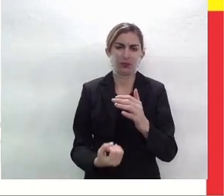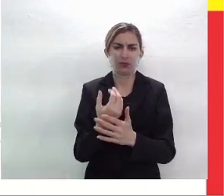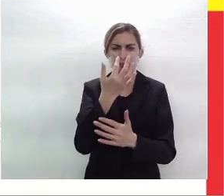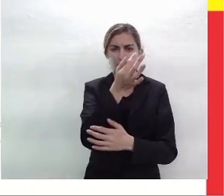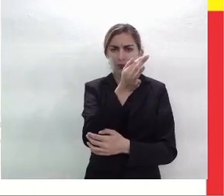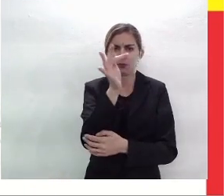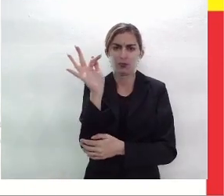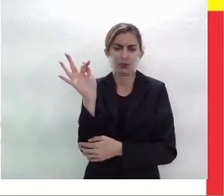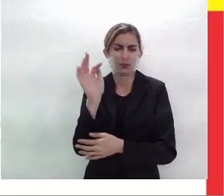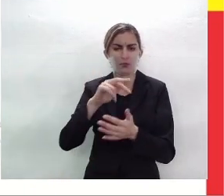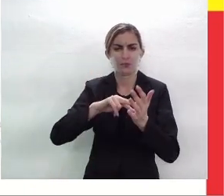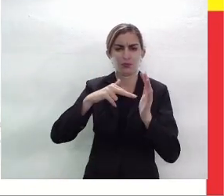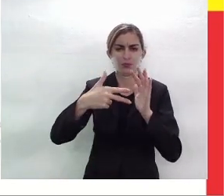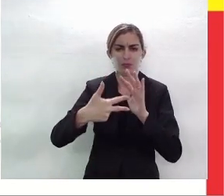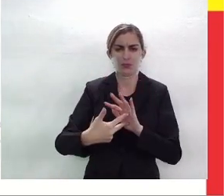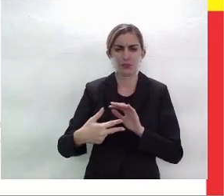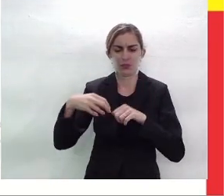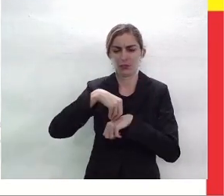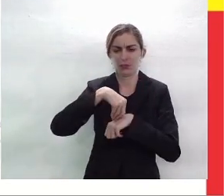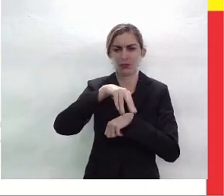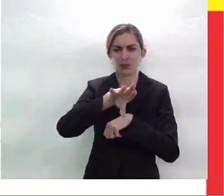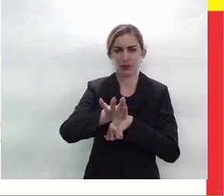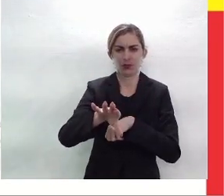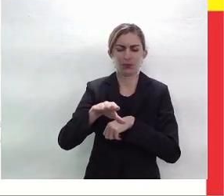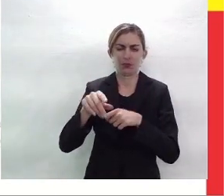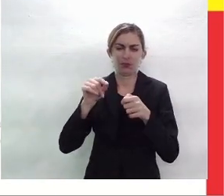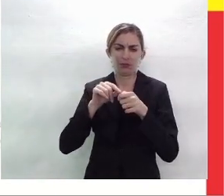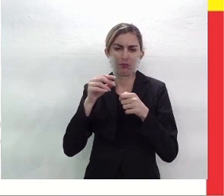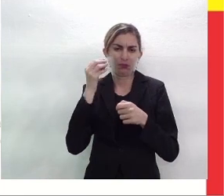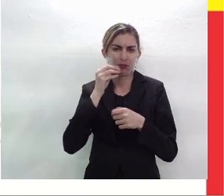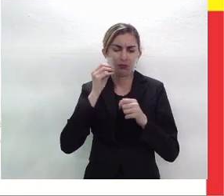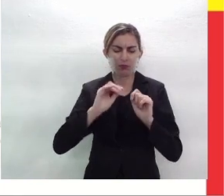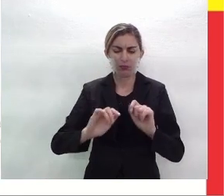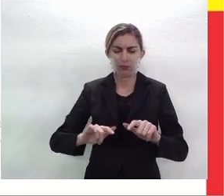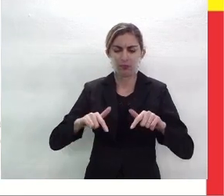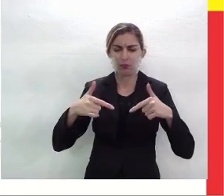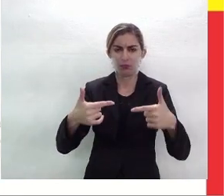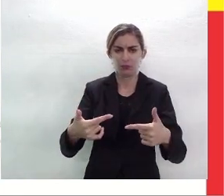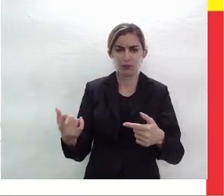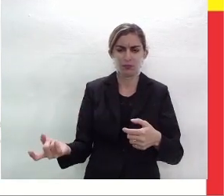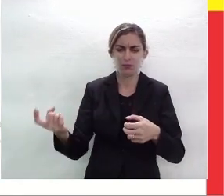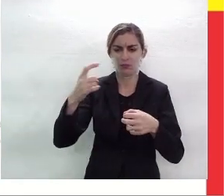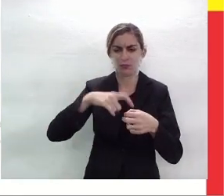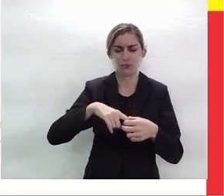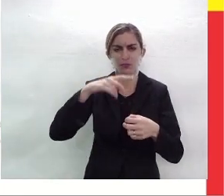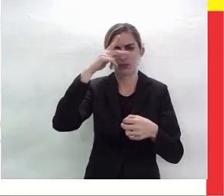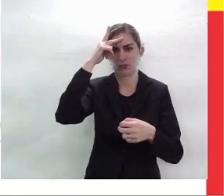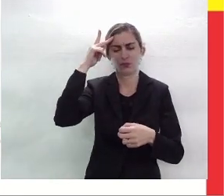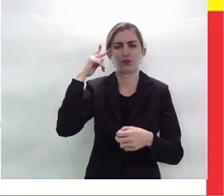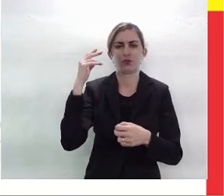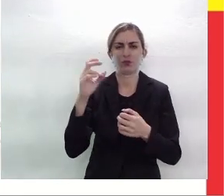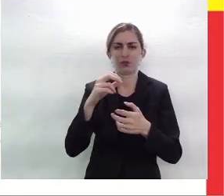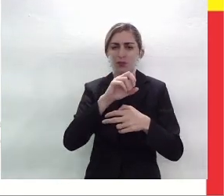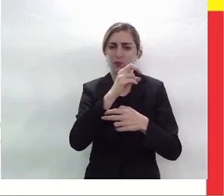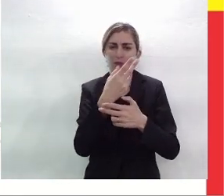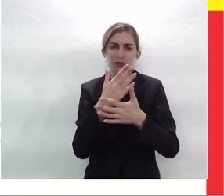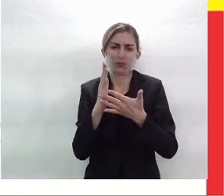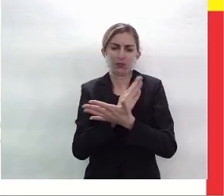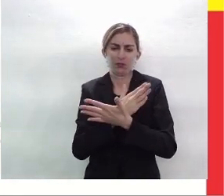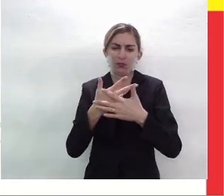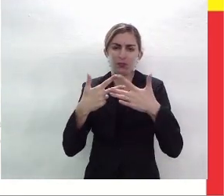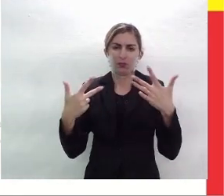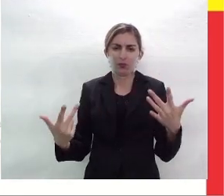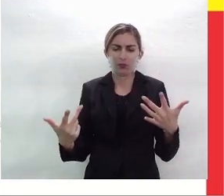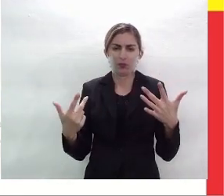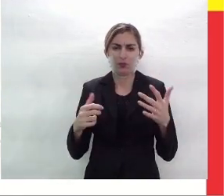de origem francesa e significa trazer, reaver uma ação para trazer de volta alguém ou alguma